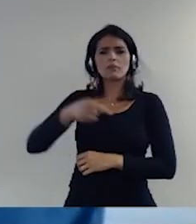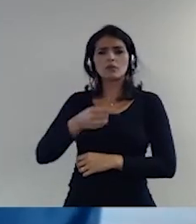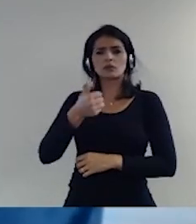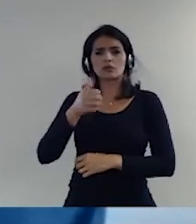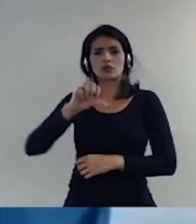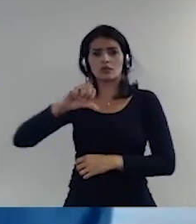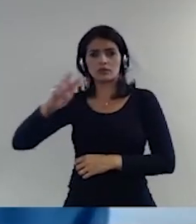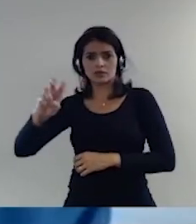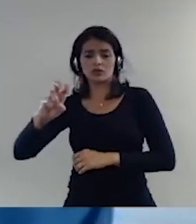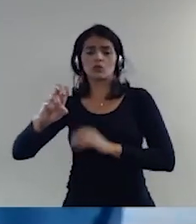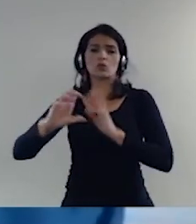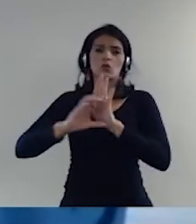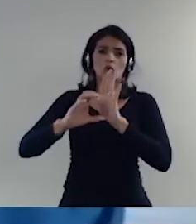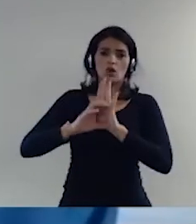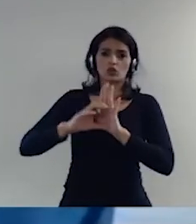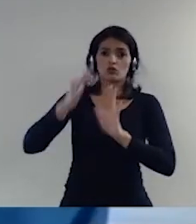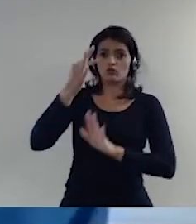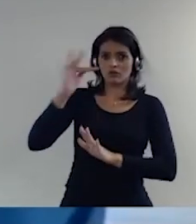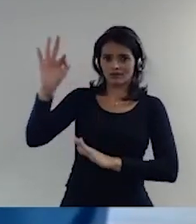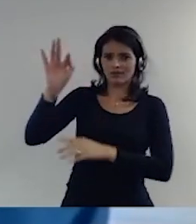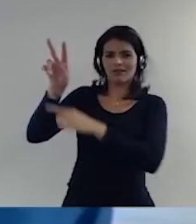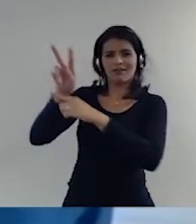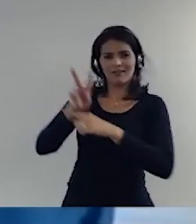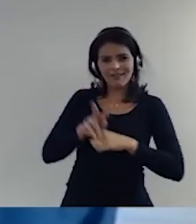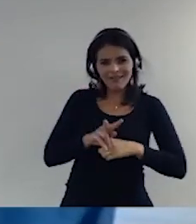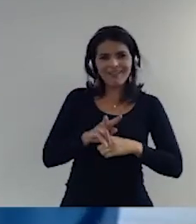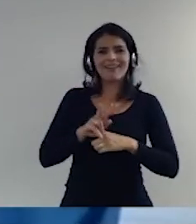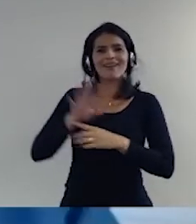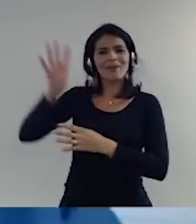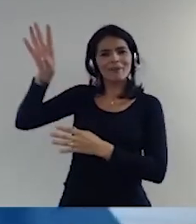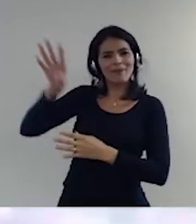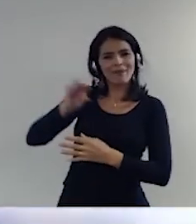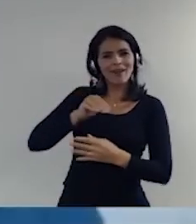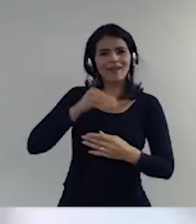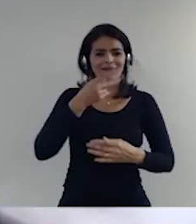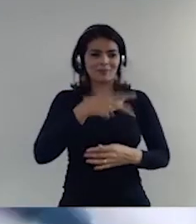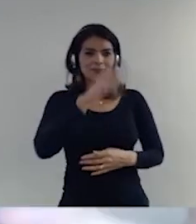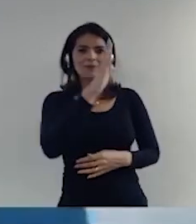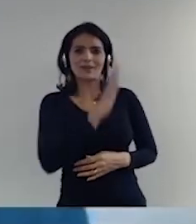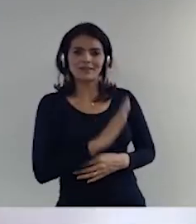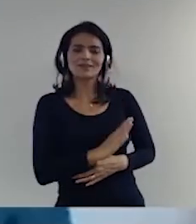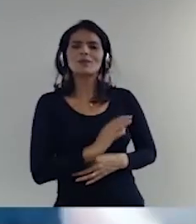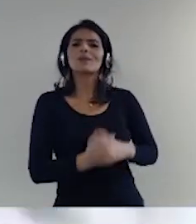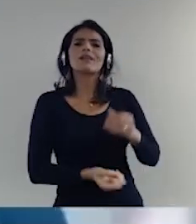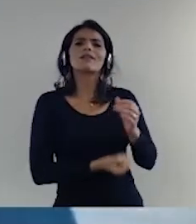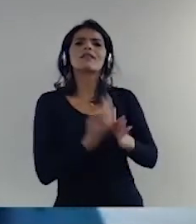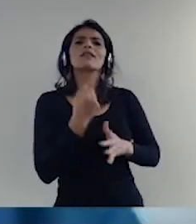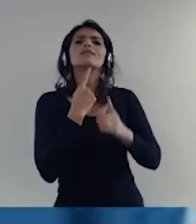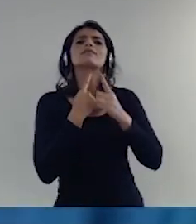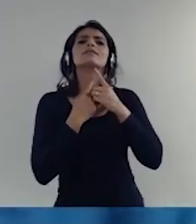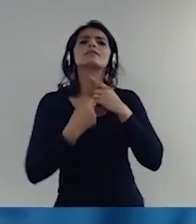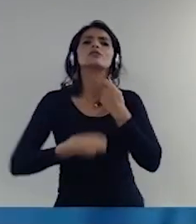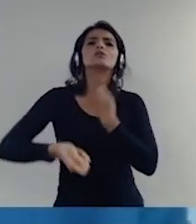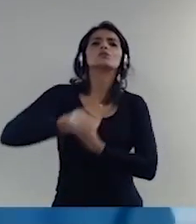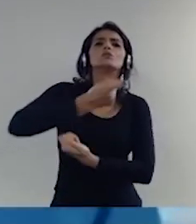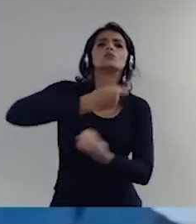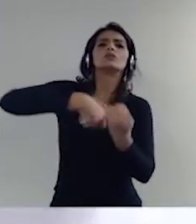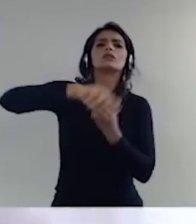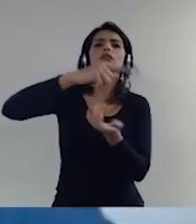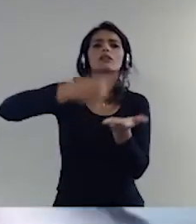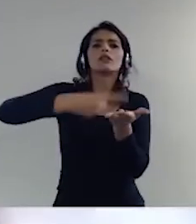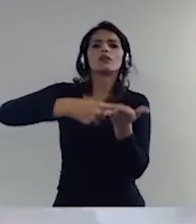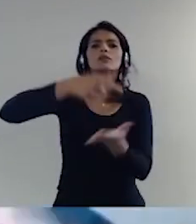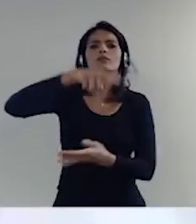da reforma do Código francês de 2016, em que criaria um dever de renegociar,